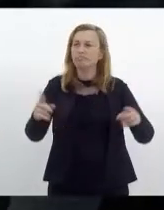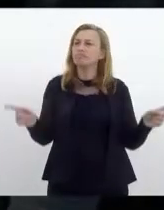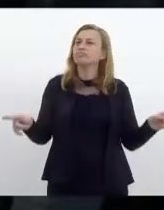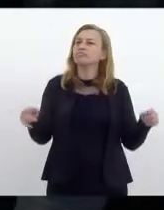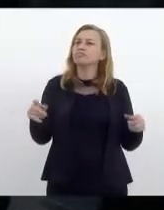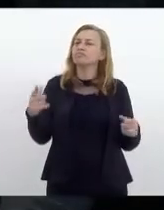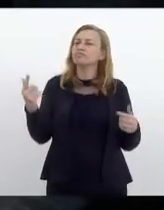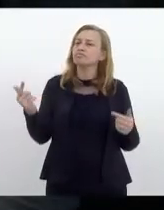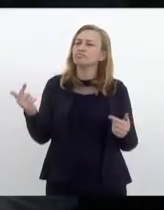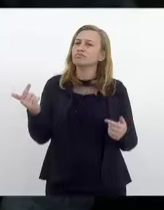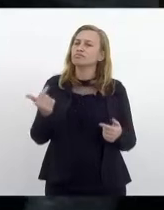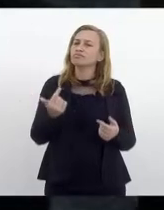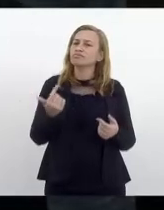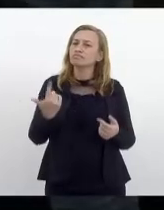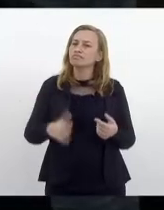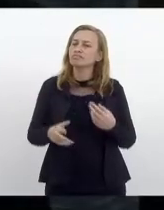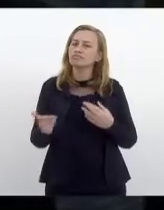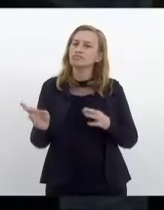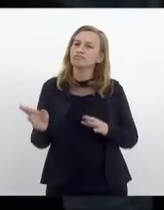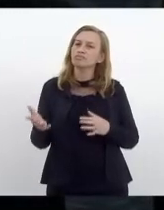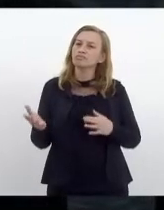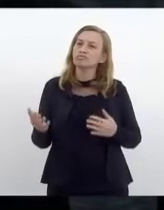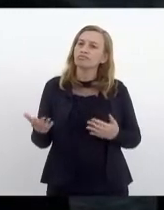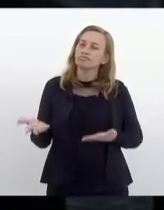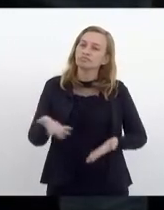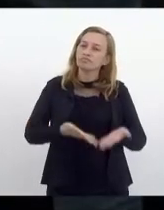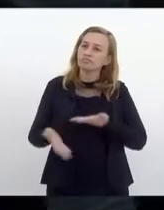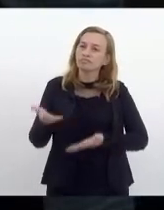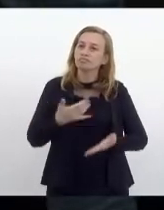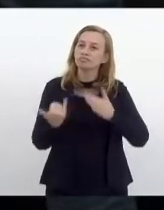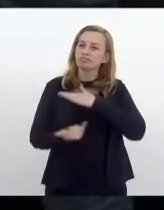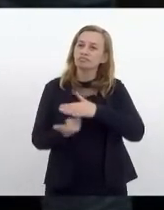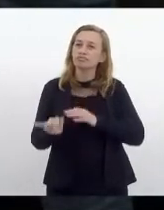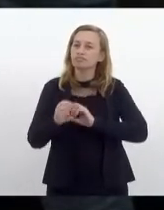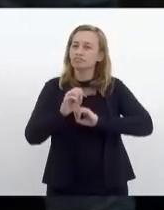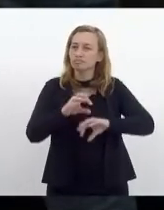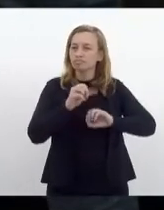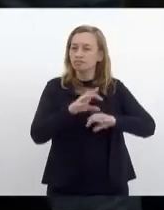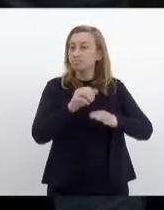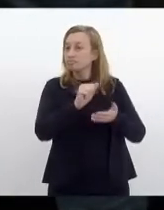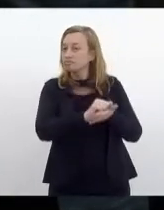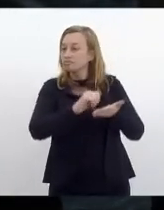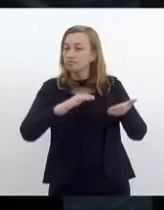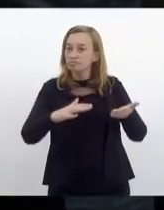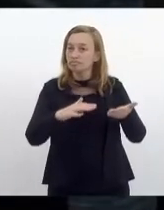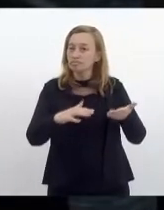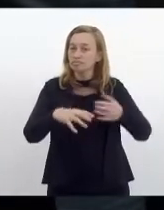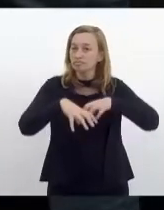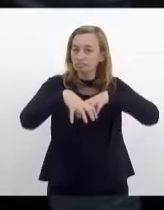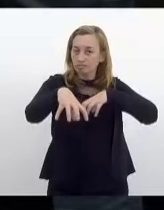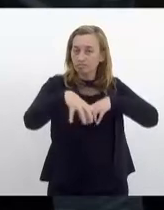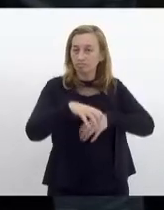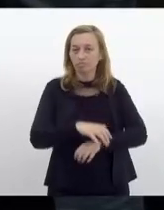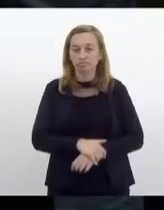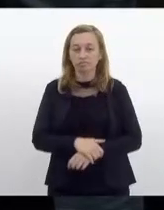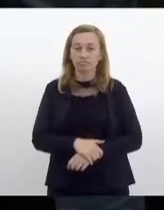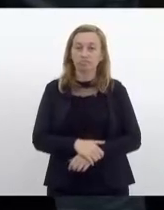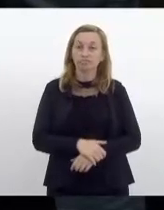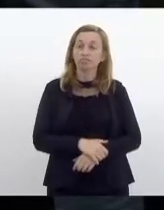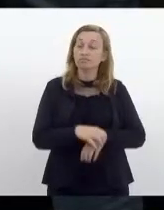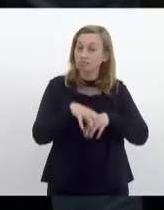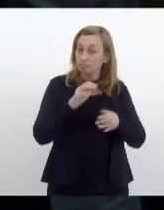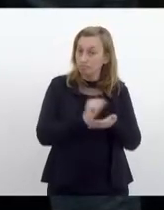a interagir com as instituições de ensino no contexto das chamadas atividades remotas. Essas